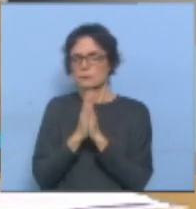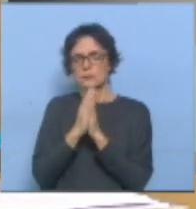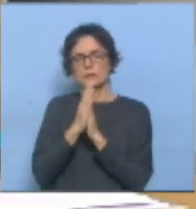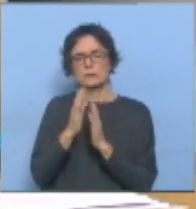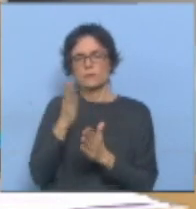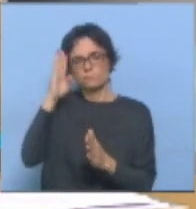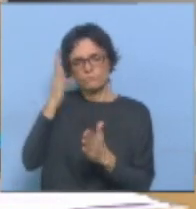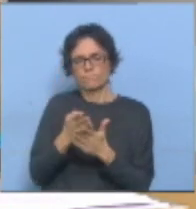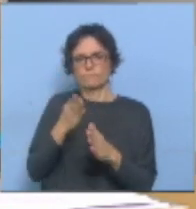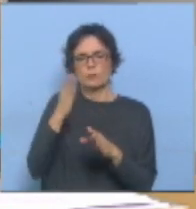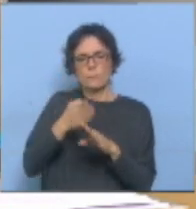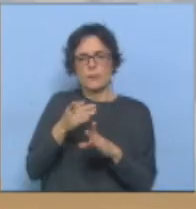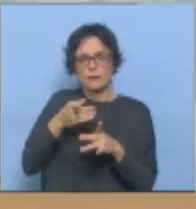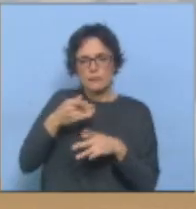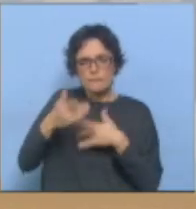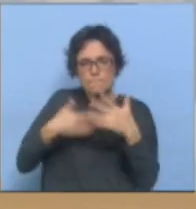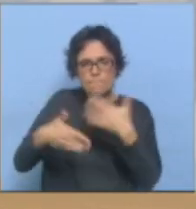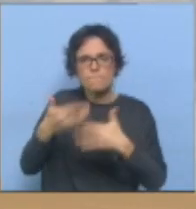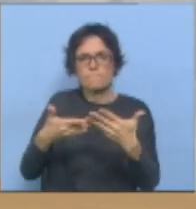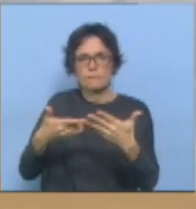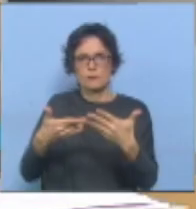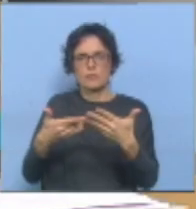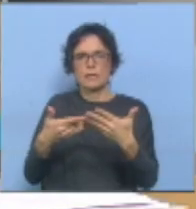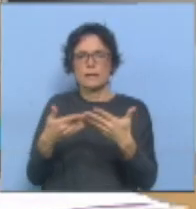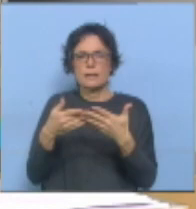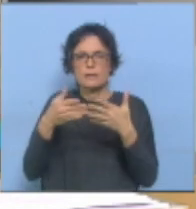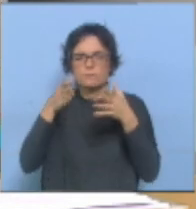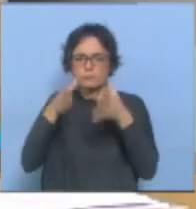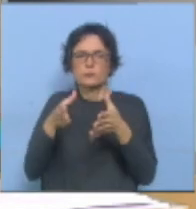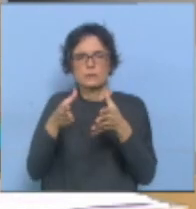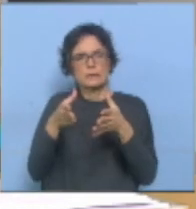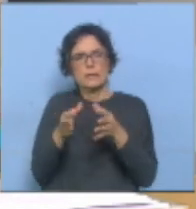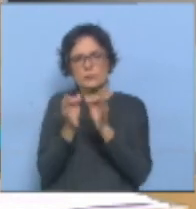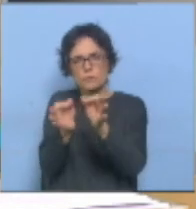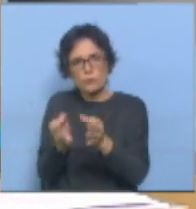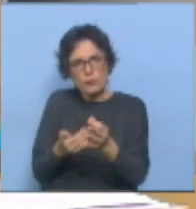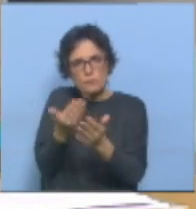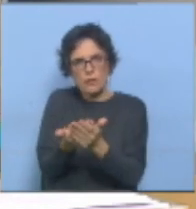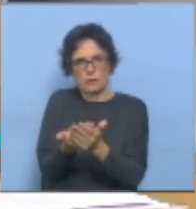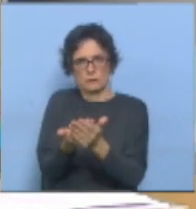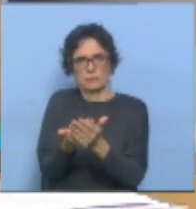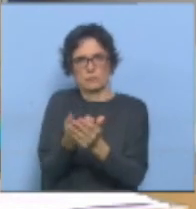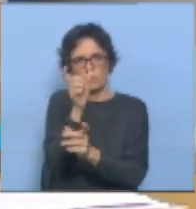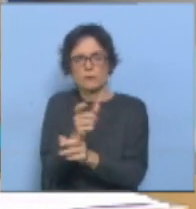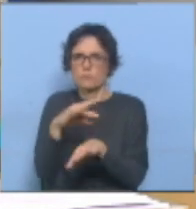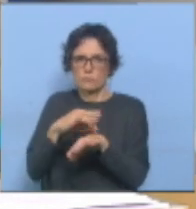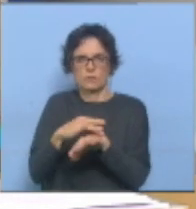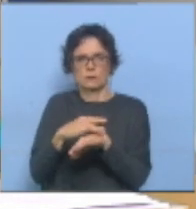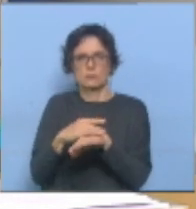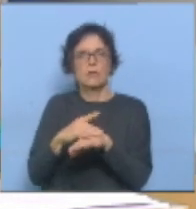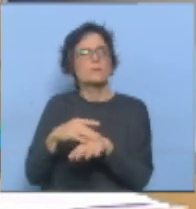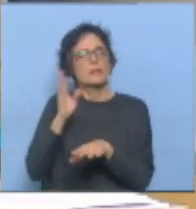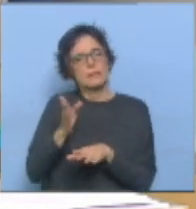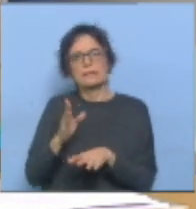vida e da doença. Há sintonia entre todos, felizmente. Sim, sintonia. Eu acho que agora que assim podemos acontece. e devemos falar em conjunto, como se tem feito, de